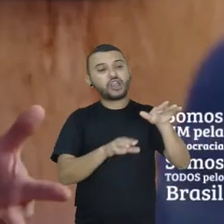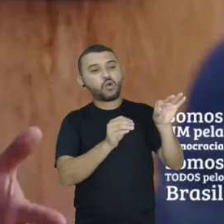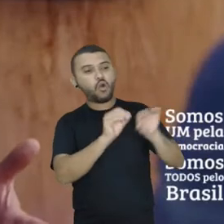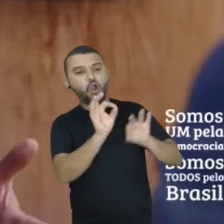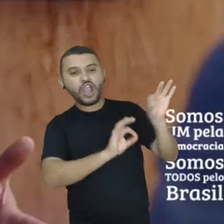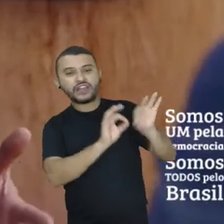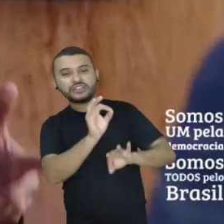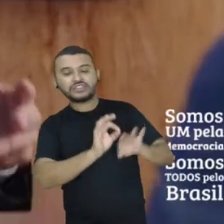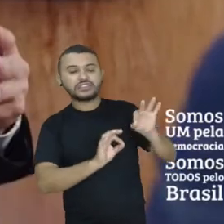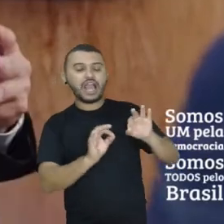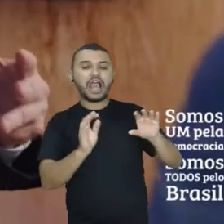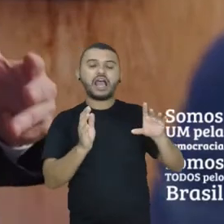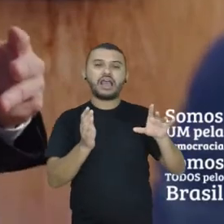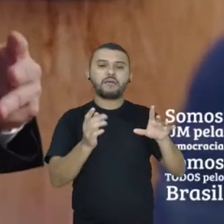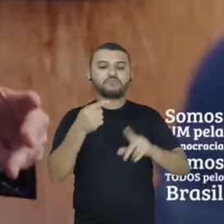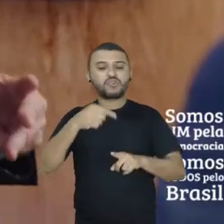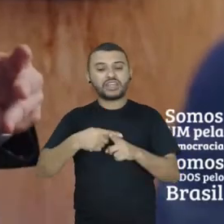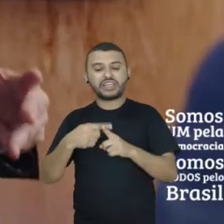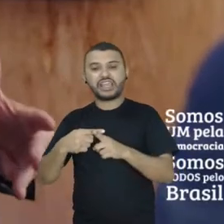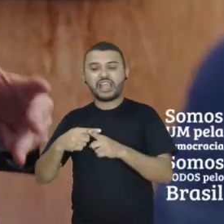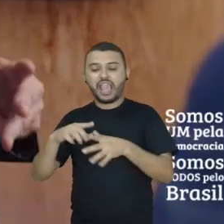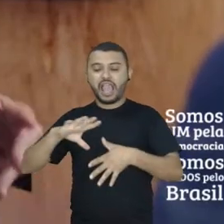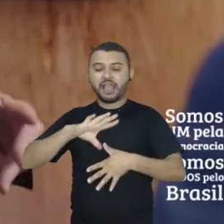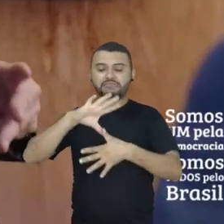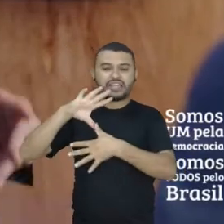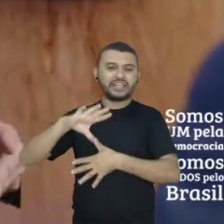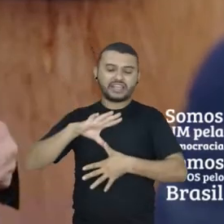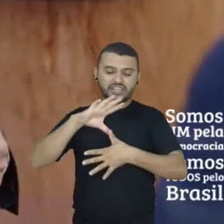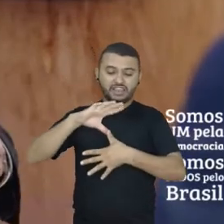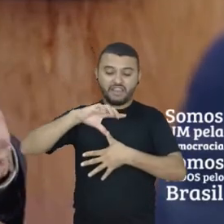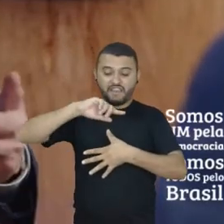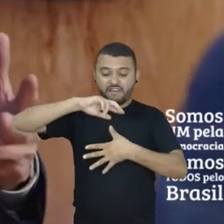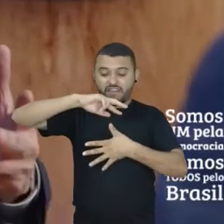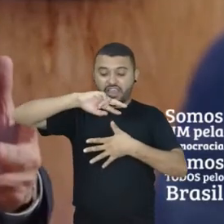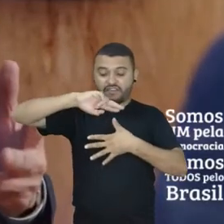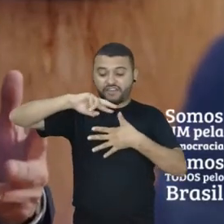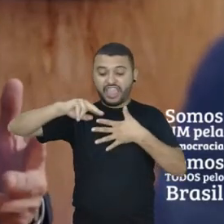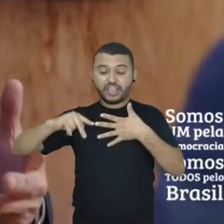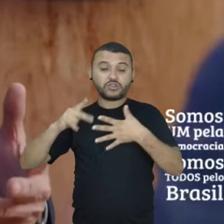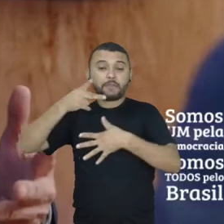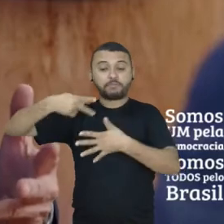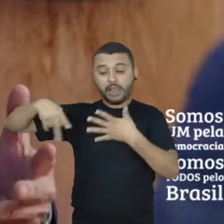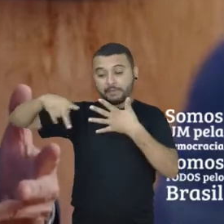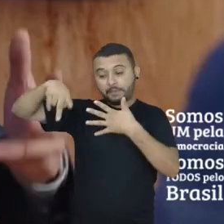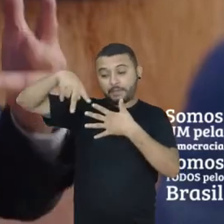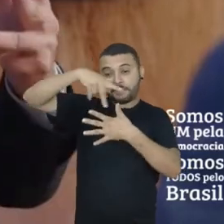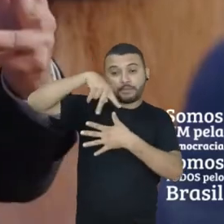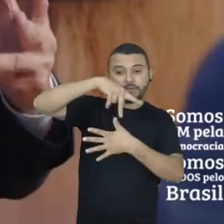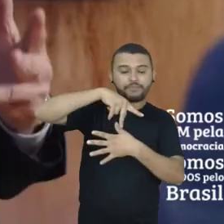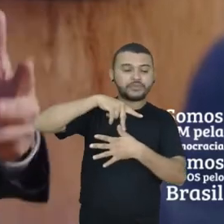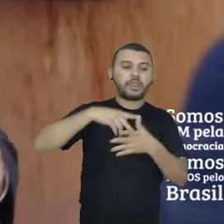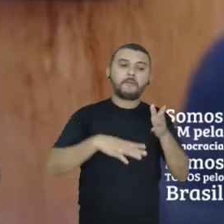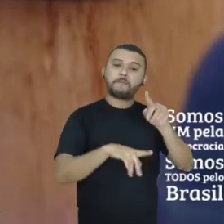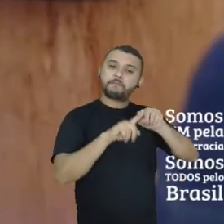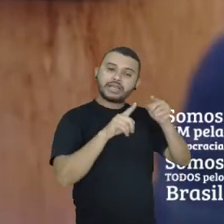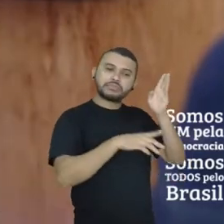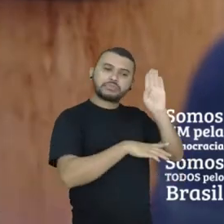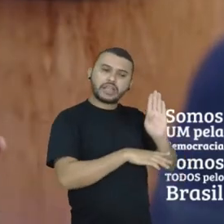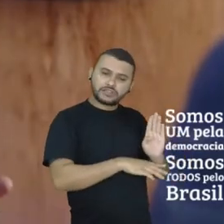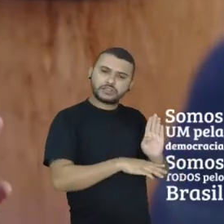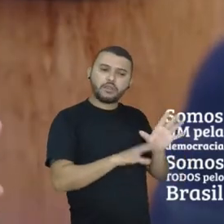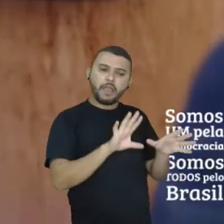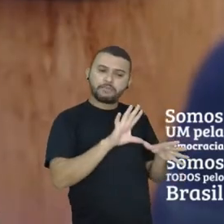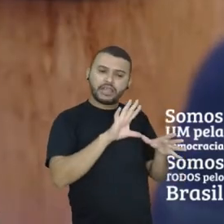América espanhola se dividiu em N países. A América portuguesa, o Brasil, se manteve unida num